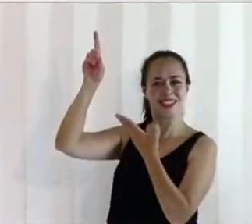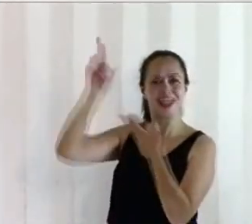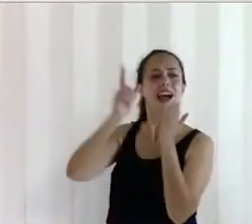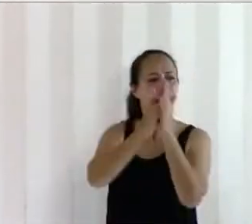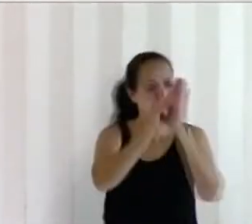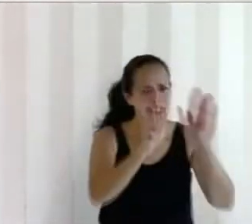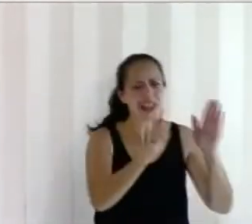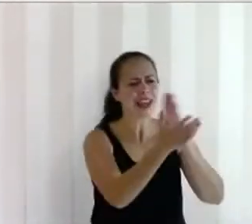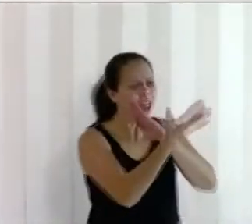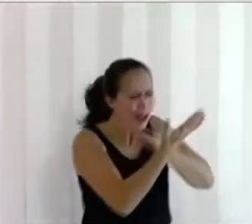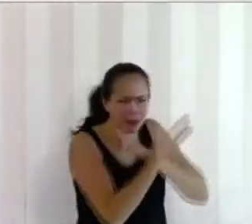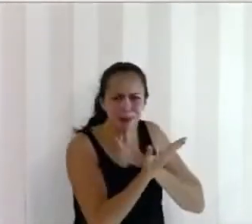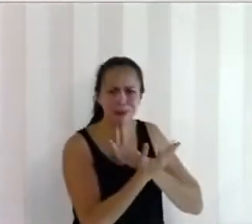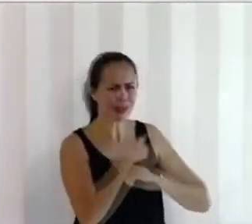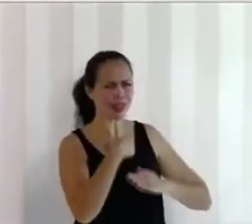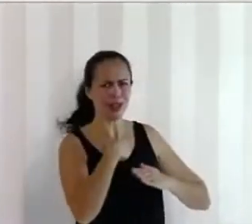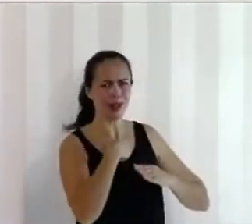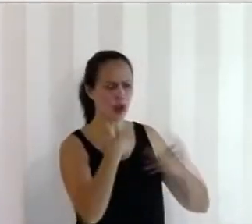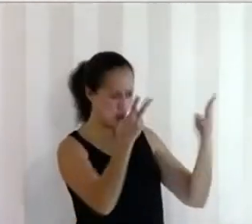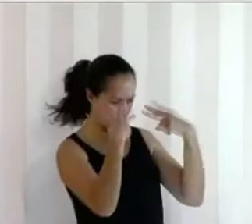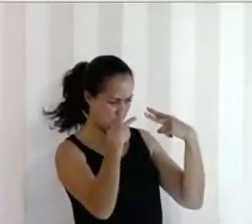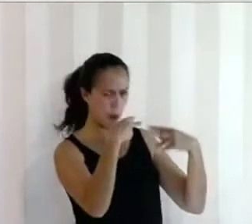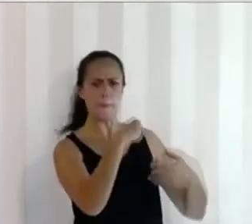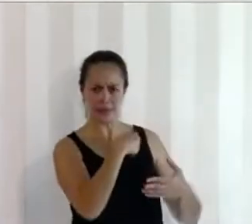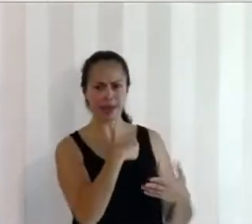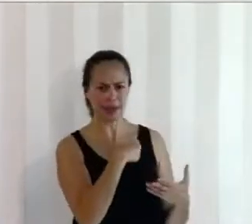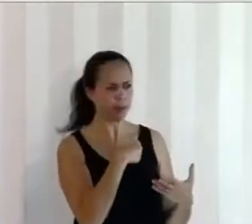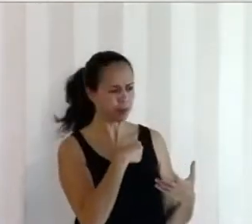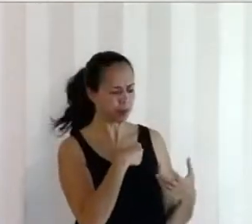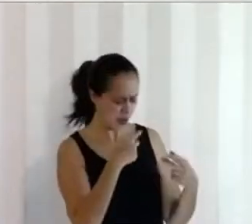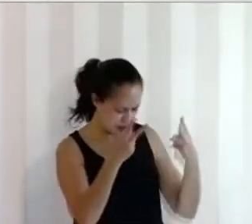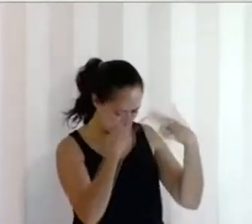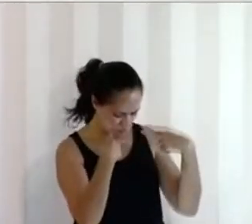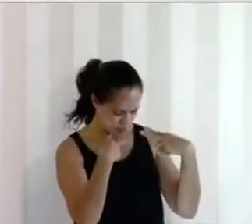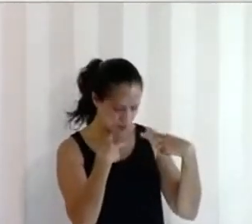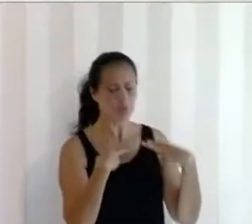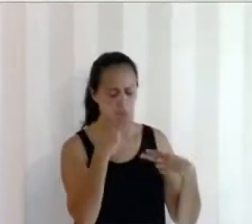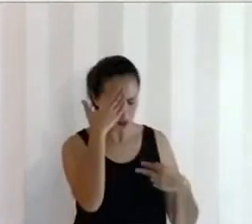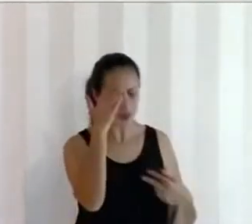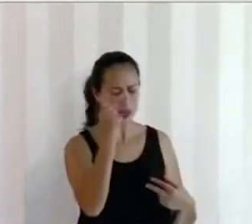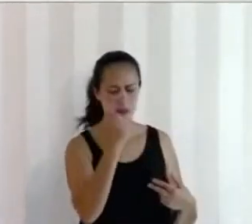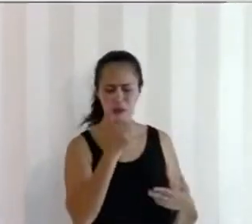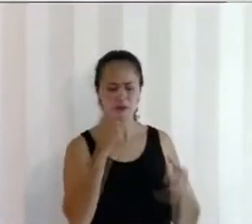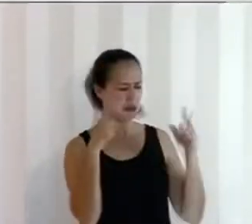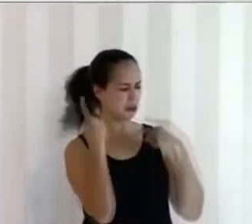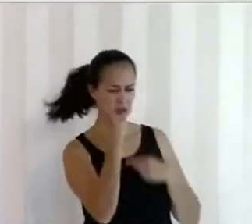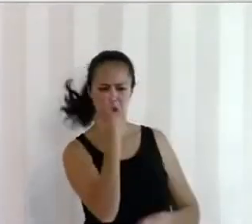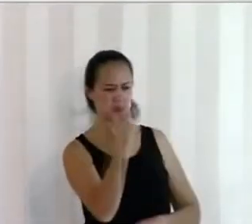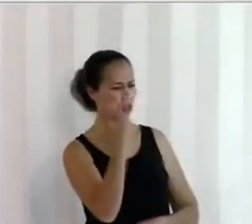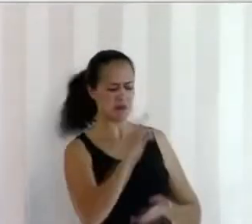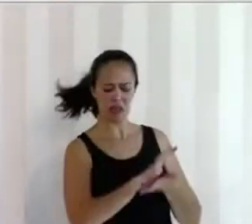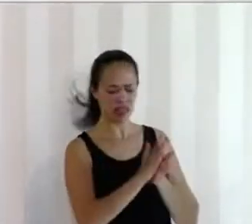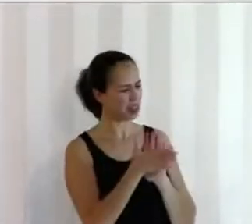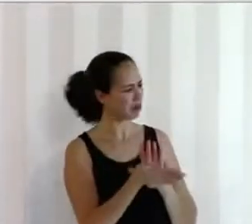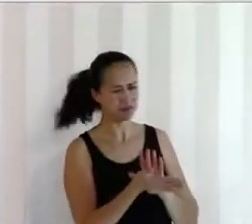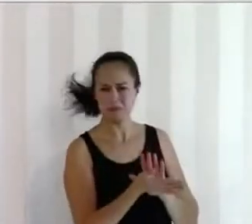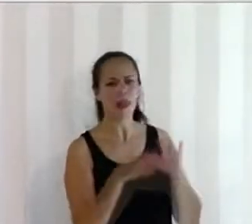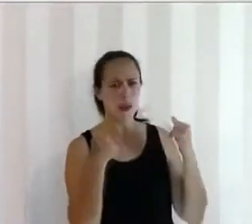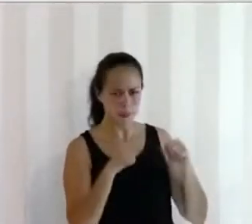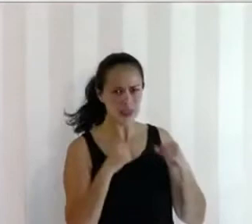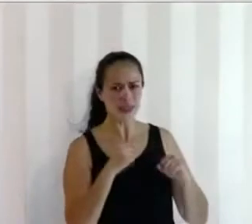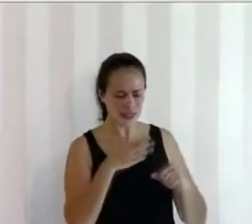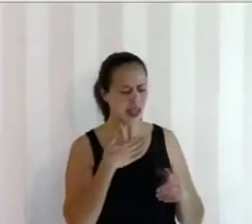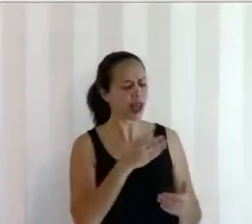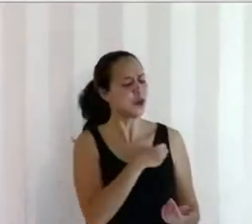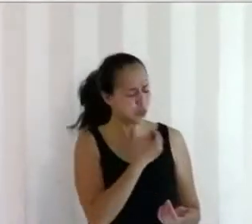é lei e o que é lei, dizendo o seguinte: Deus nos deu as leis morais para nos ajudar